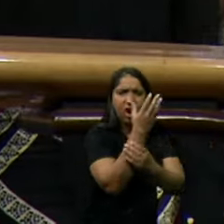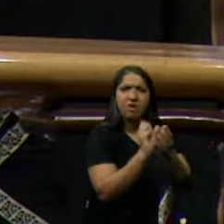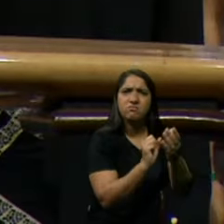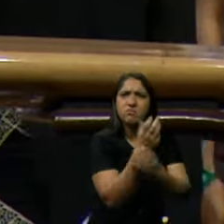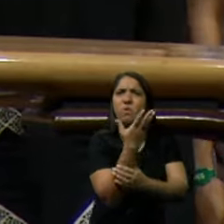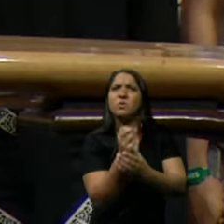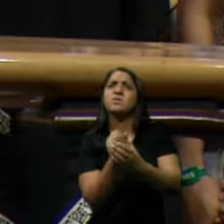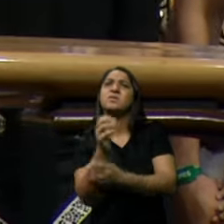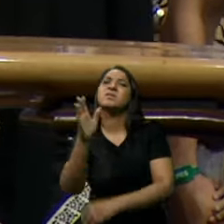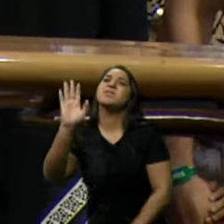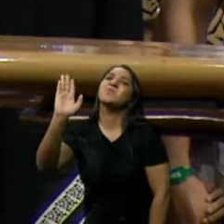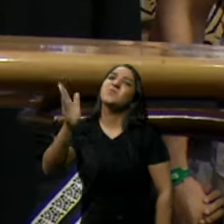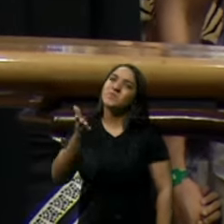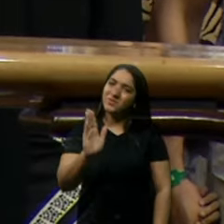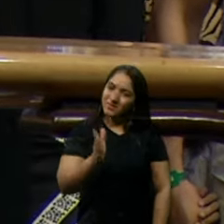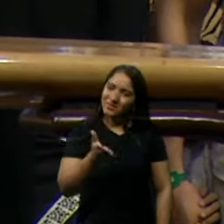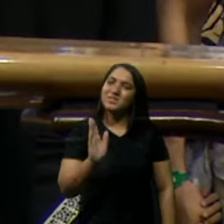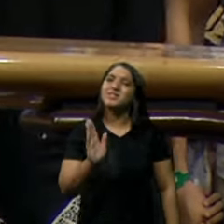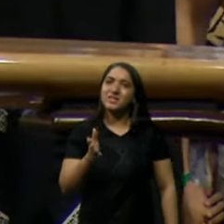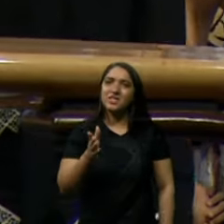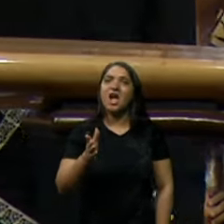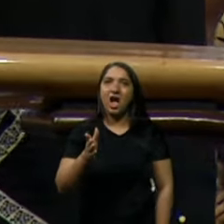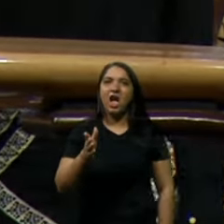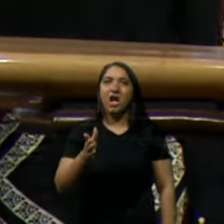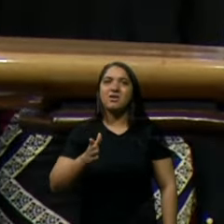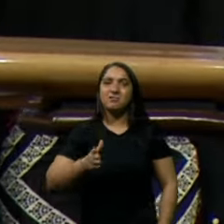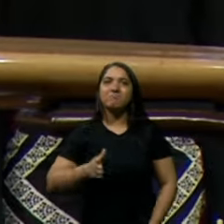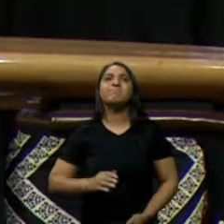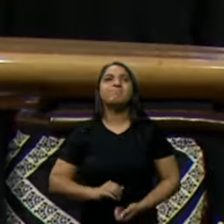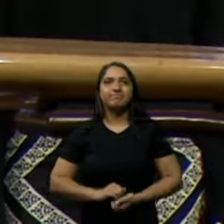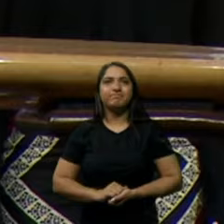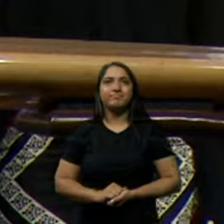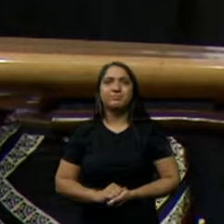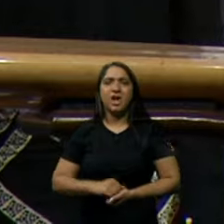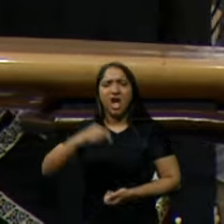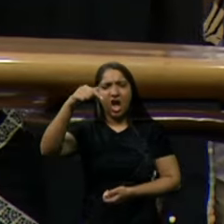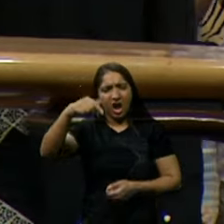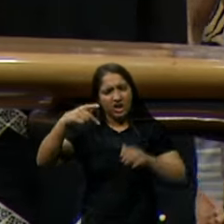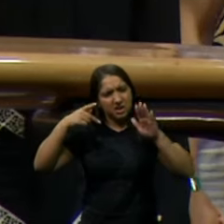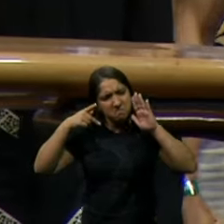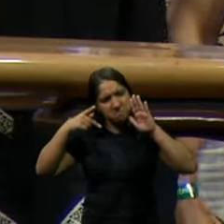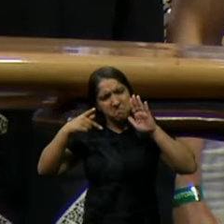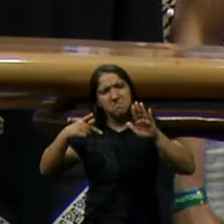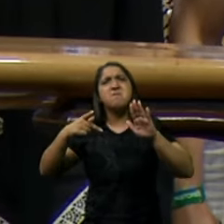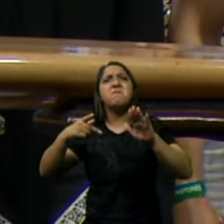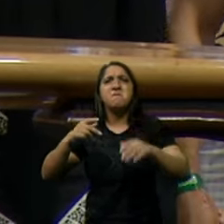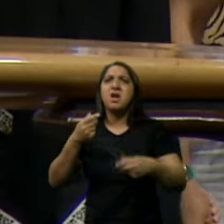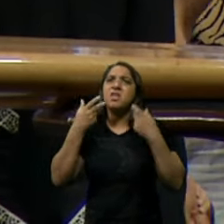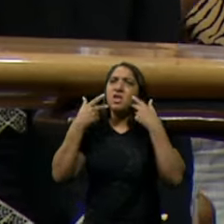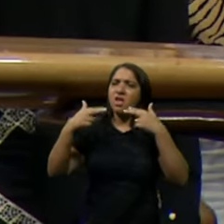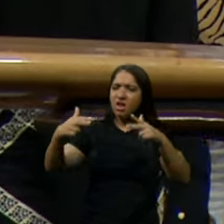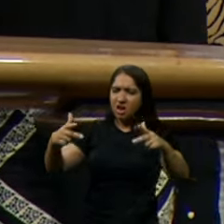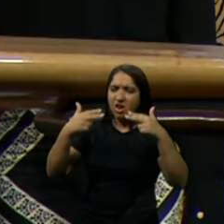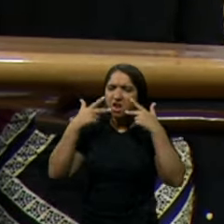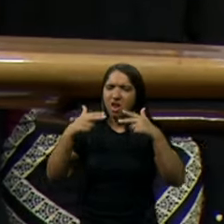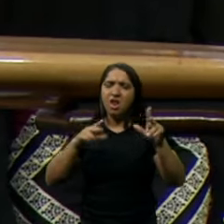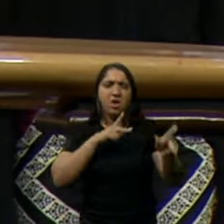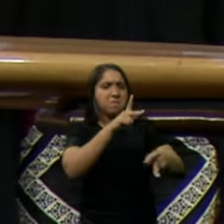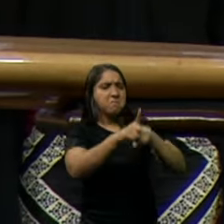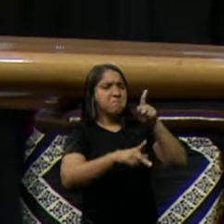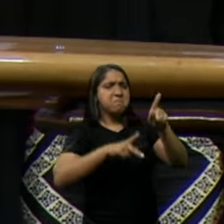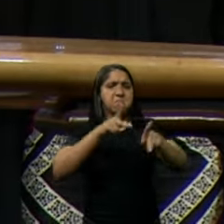se cumprindo já está se cumprindo esse aqui é um ato profético todas as línguas todos os povos